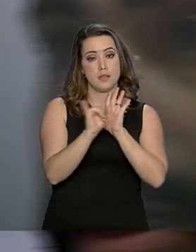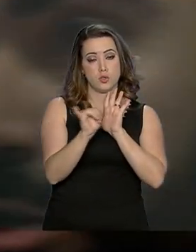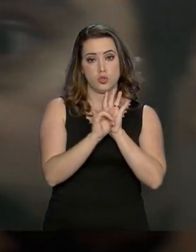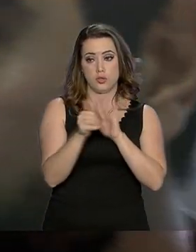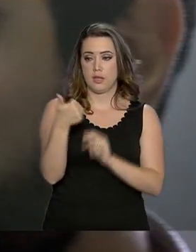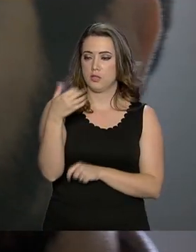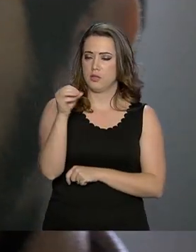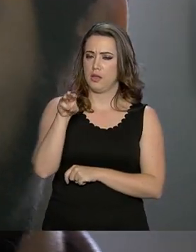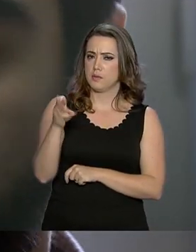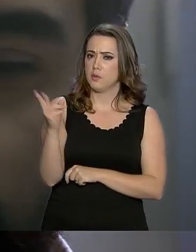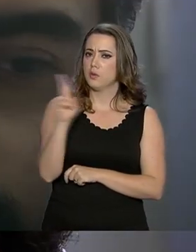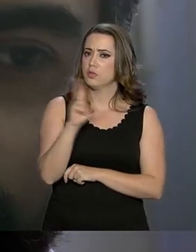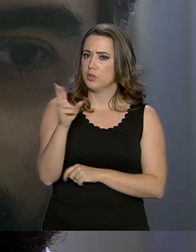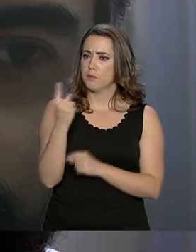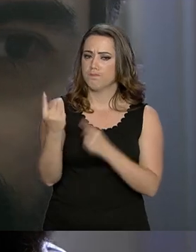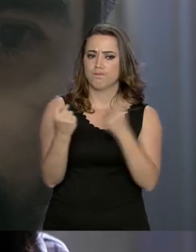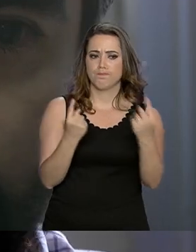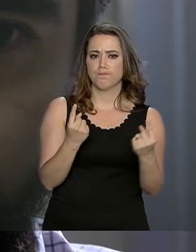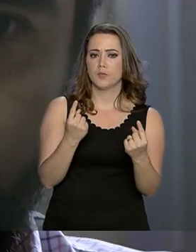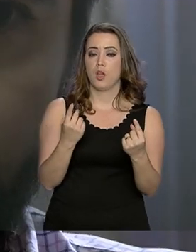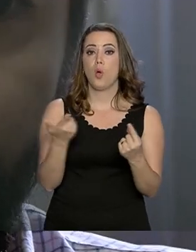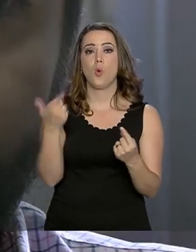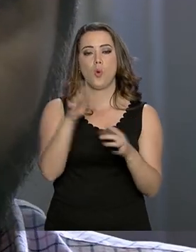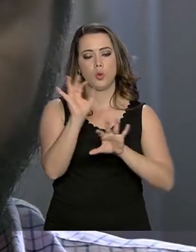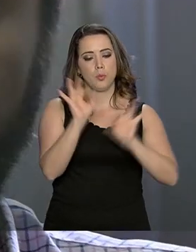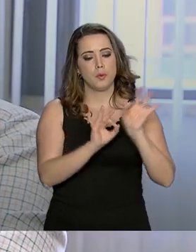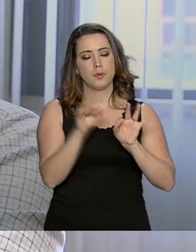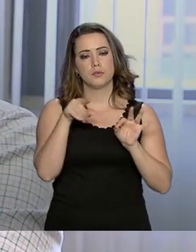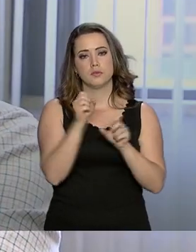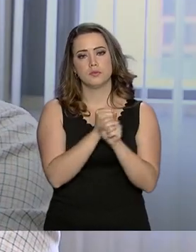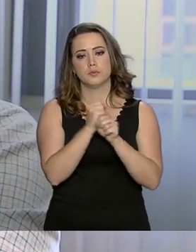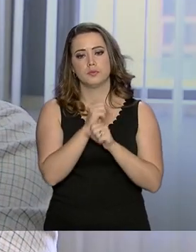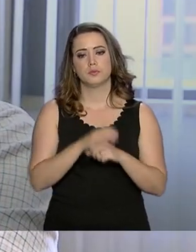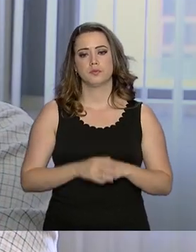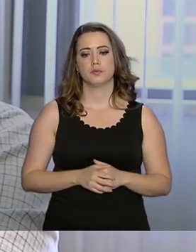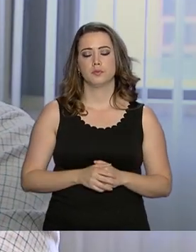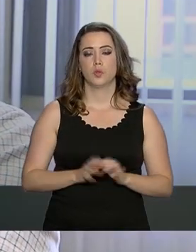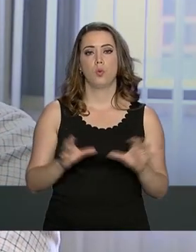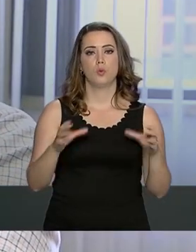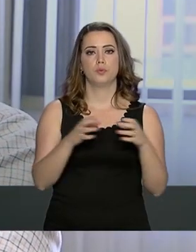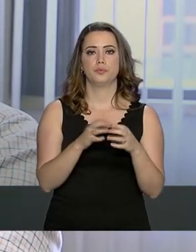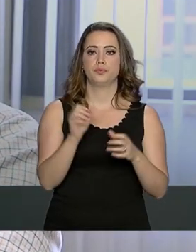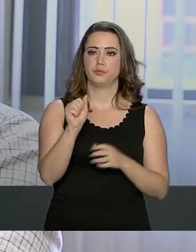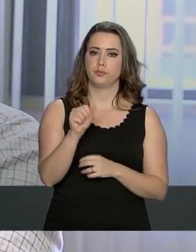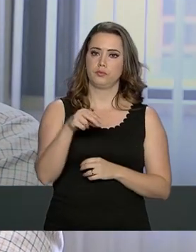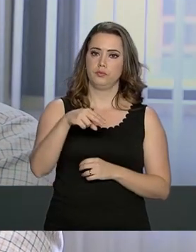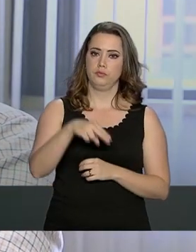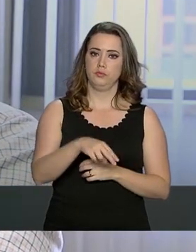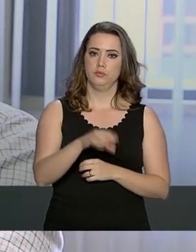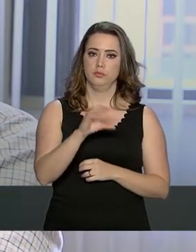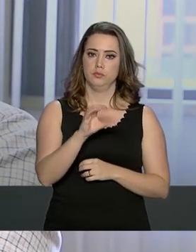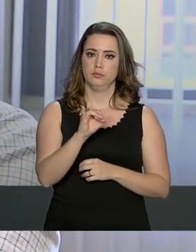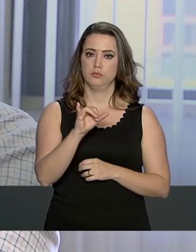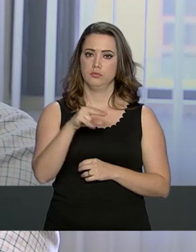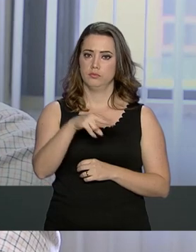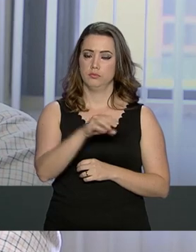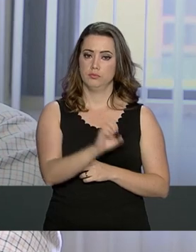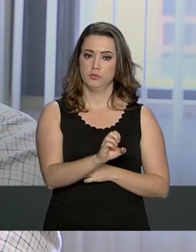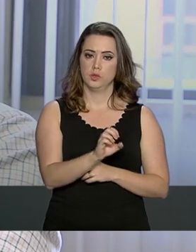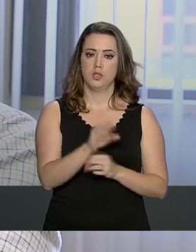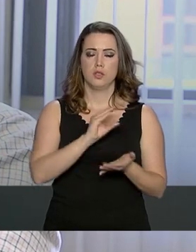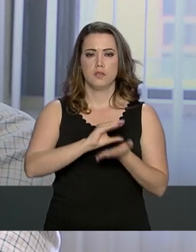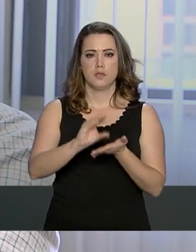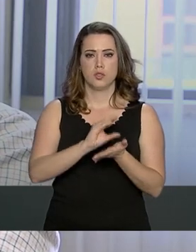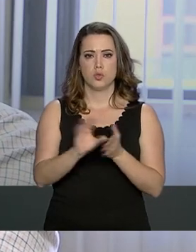de 10 milhões de reais cada e prepara mais um para este ano a ancine e o fundo setorial do audiovisual vem investindo no